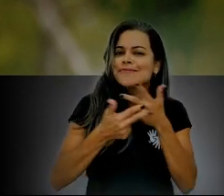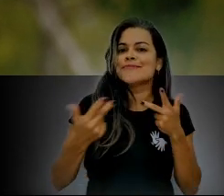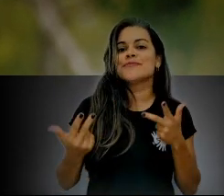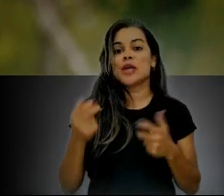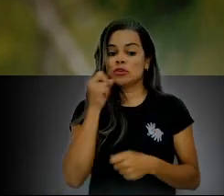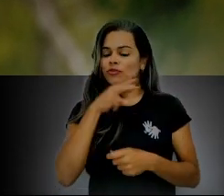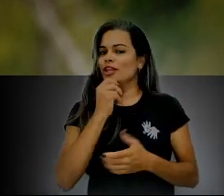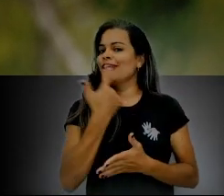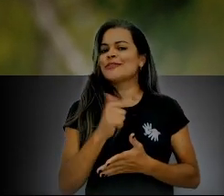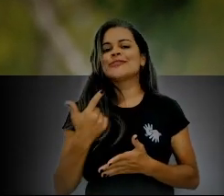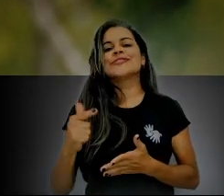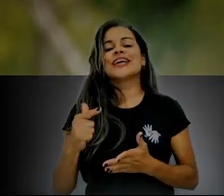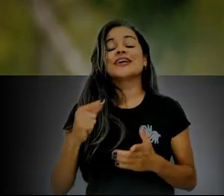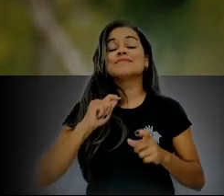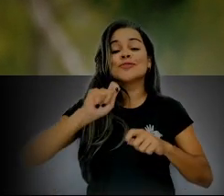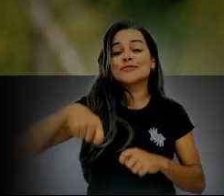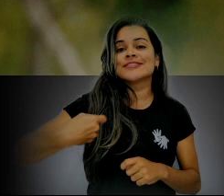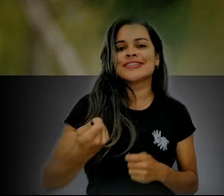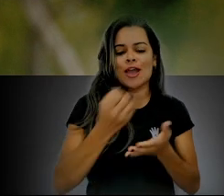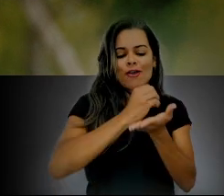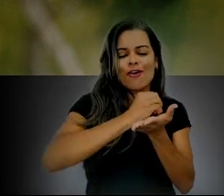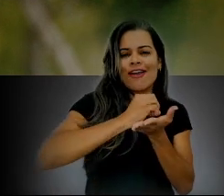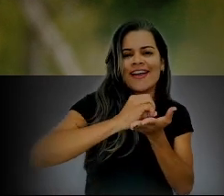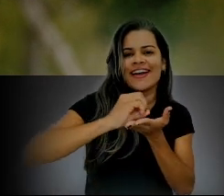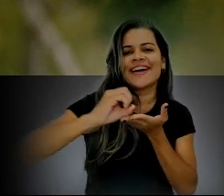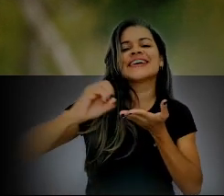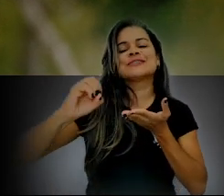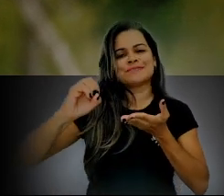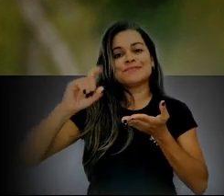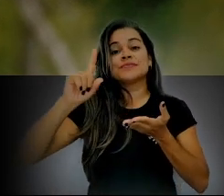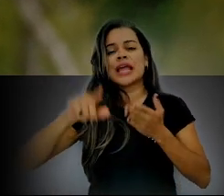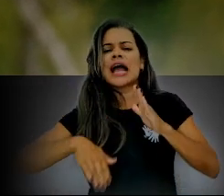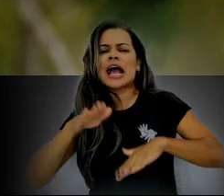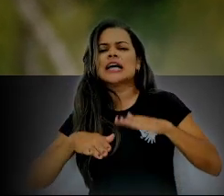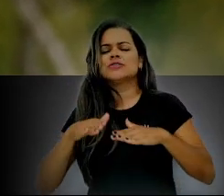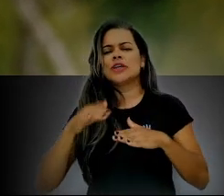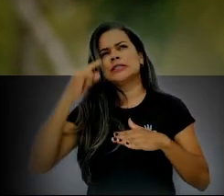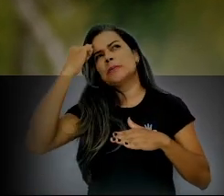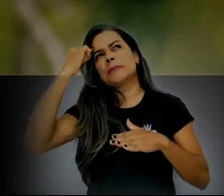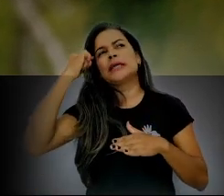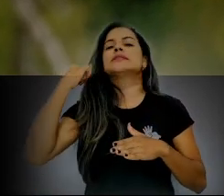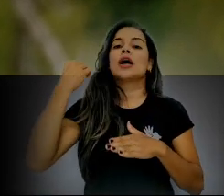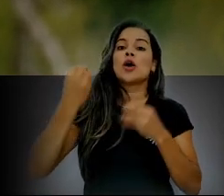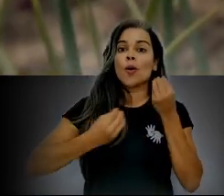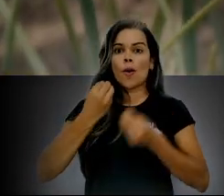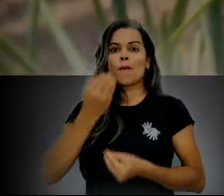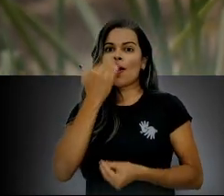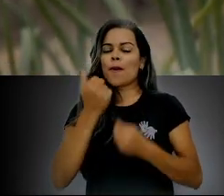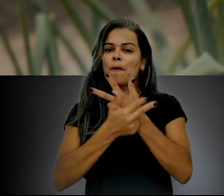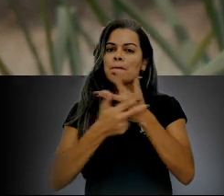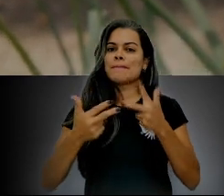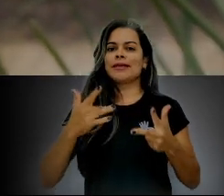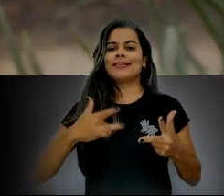É atendendo mesmo aqueles que não têm a certificação ainda ele já tem essa visão né do do